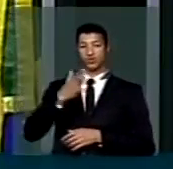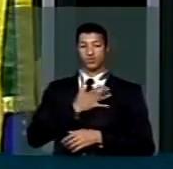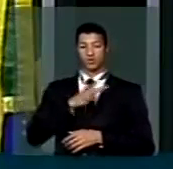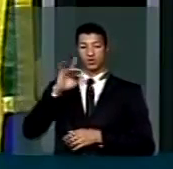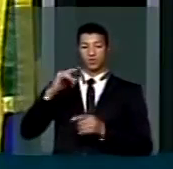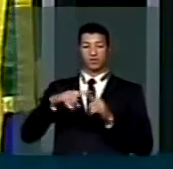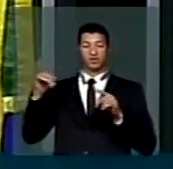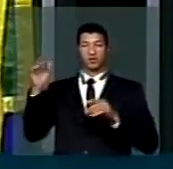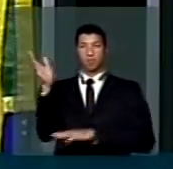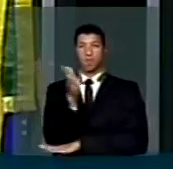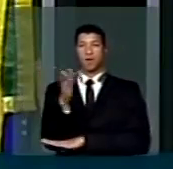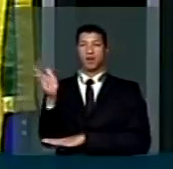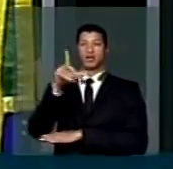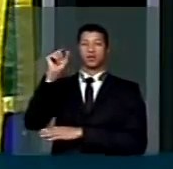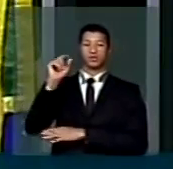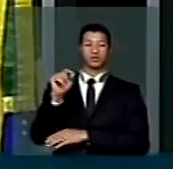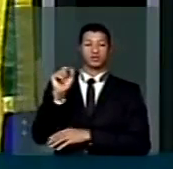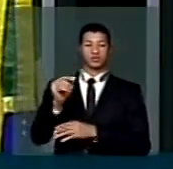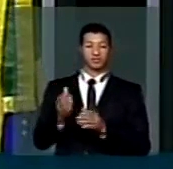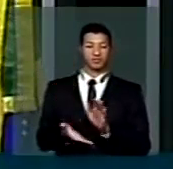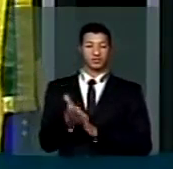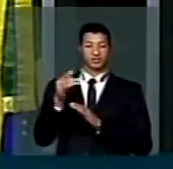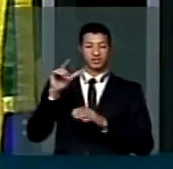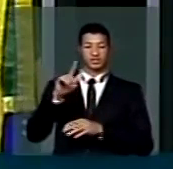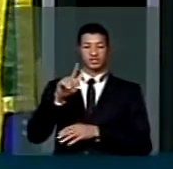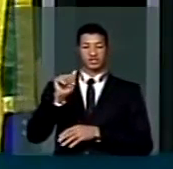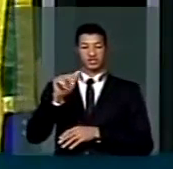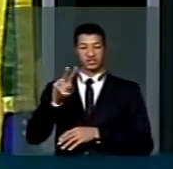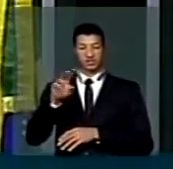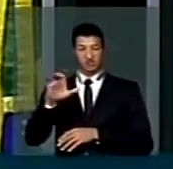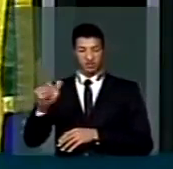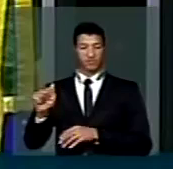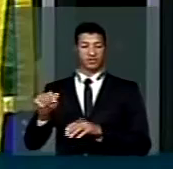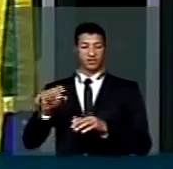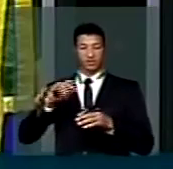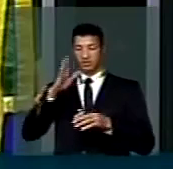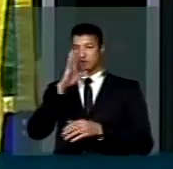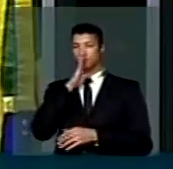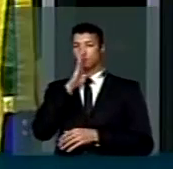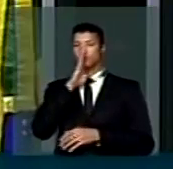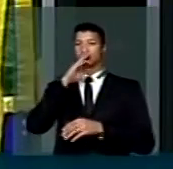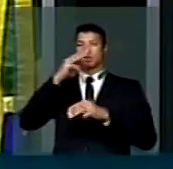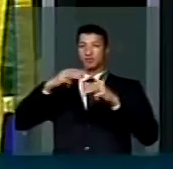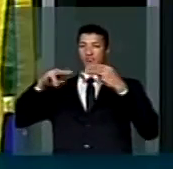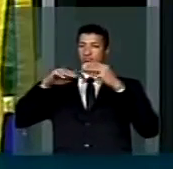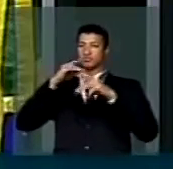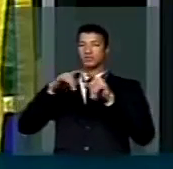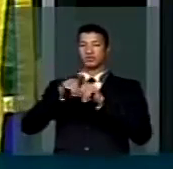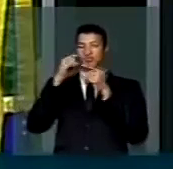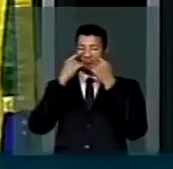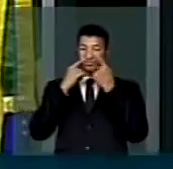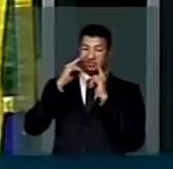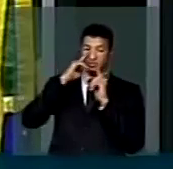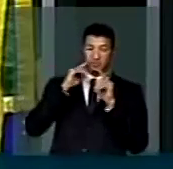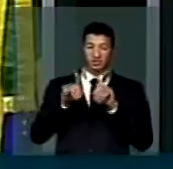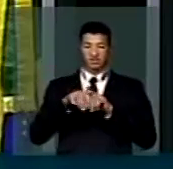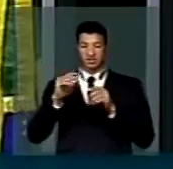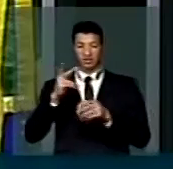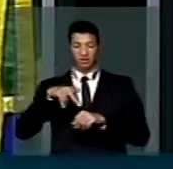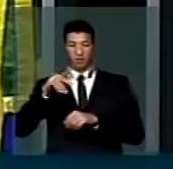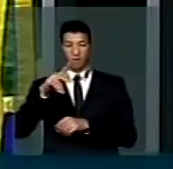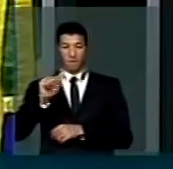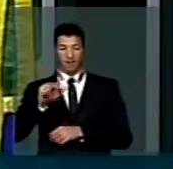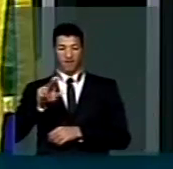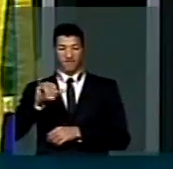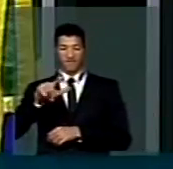que bandeira é essa? Que imprudente na gávea tripudia. Silêncio, musa, chora tanto que o pavilhão